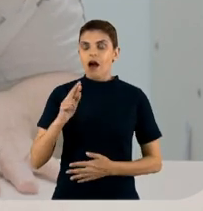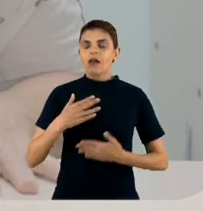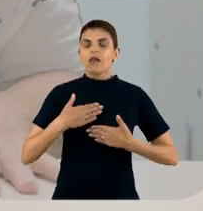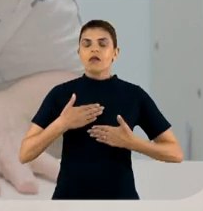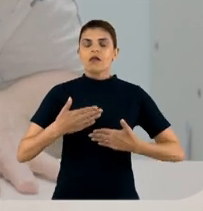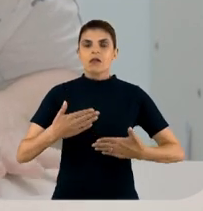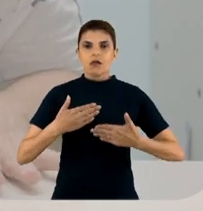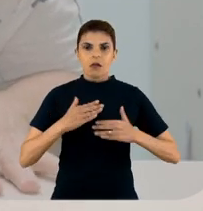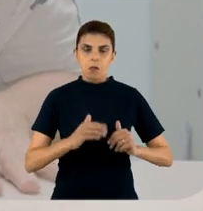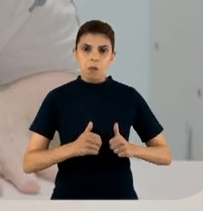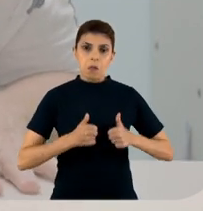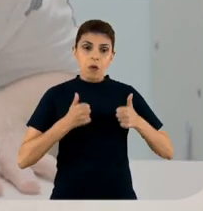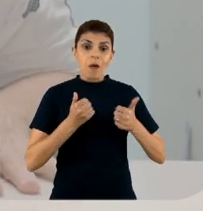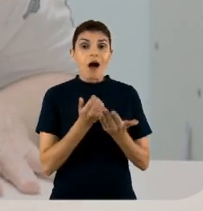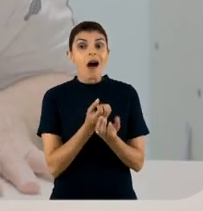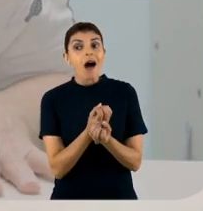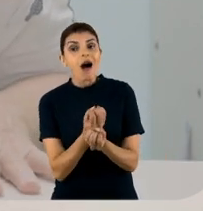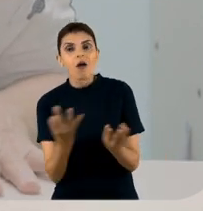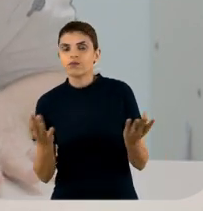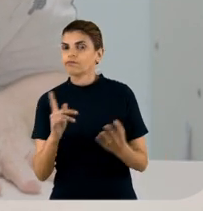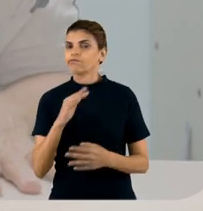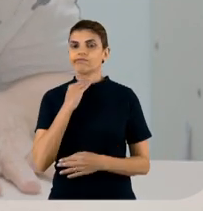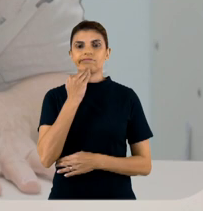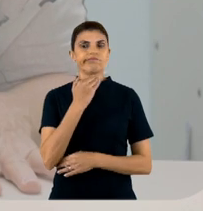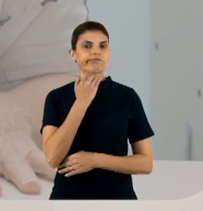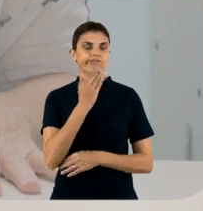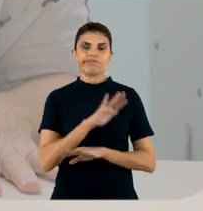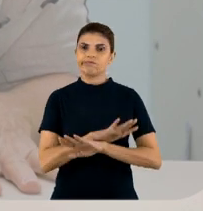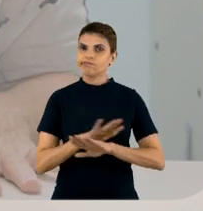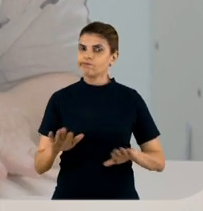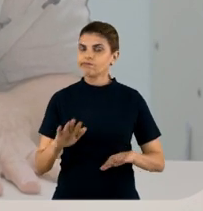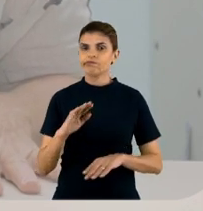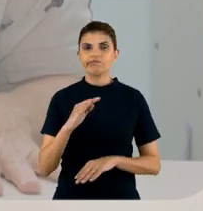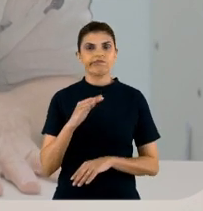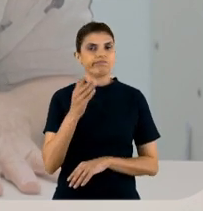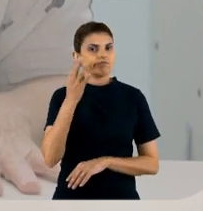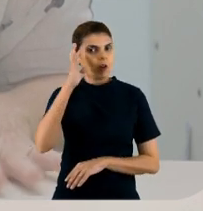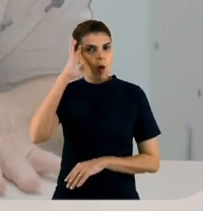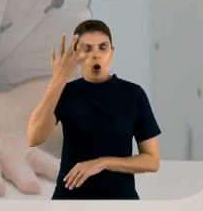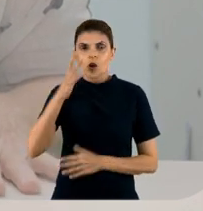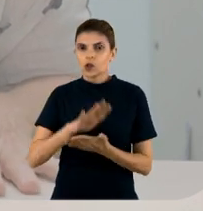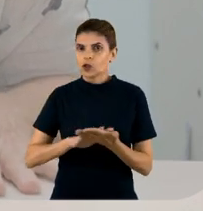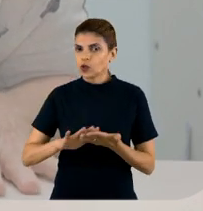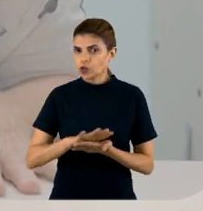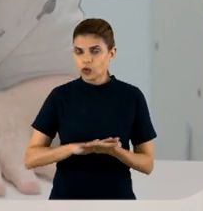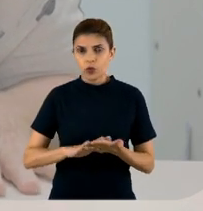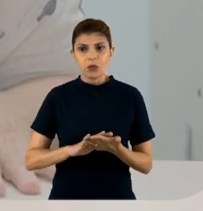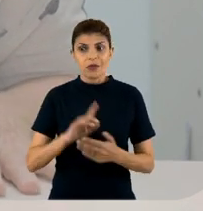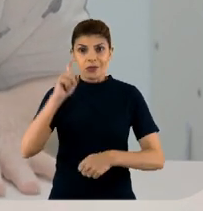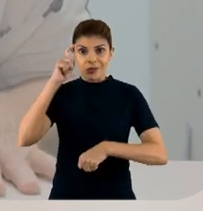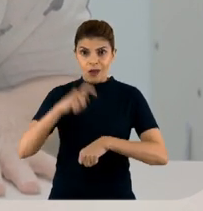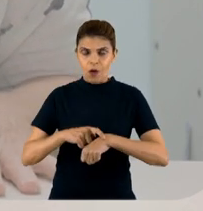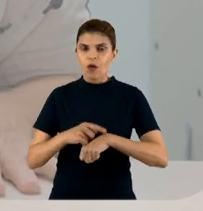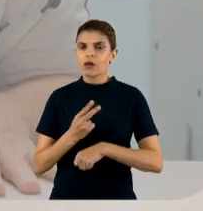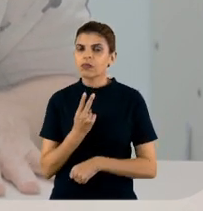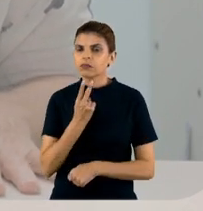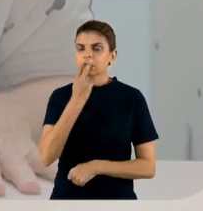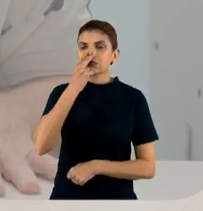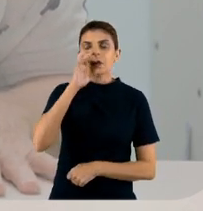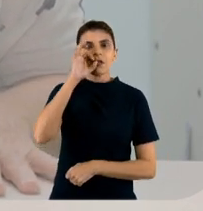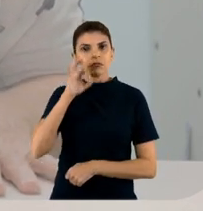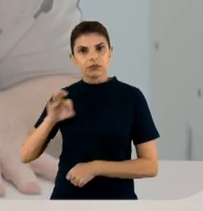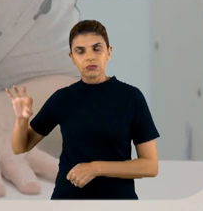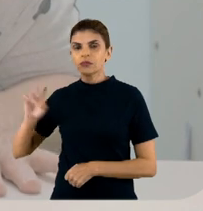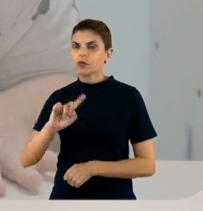em um dado momento isso já não resolve Então nesse momento em geral a gente também não parte direto paraa intubação a gente vai tentar